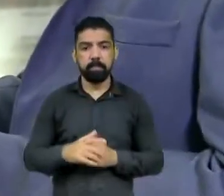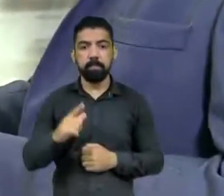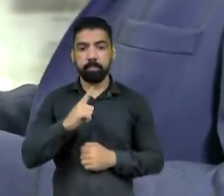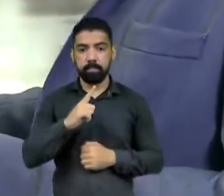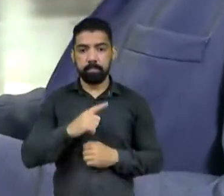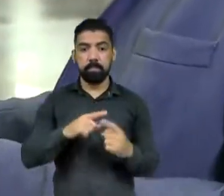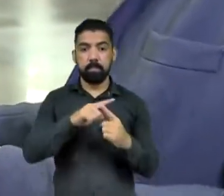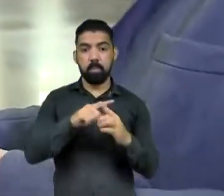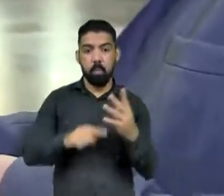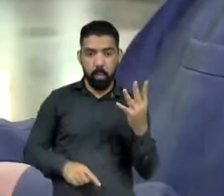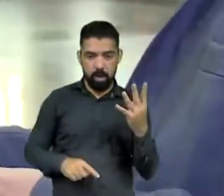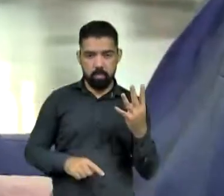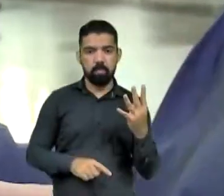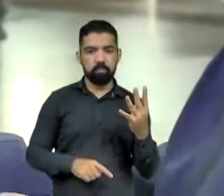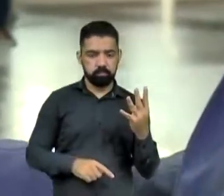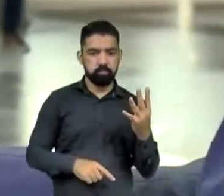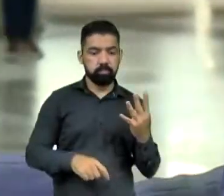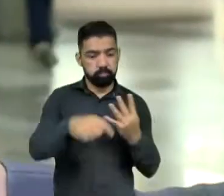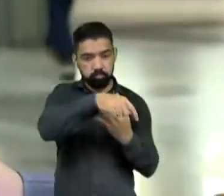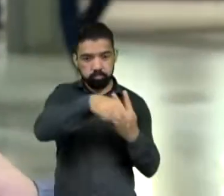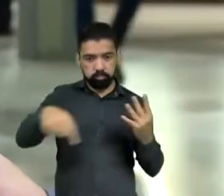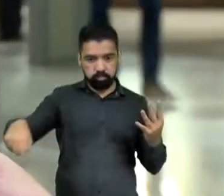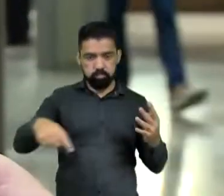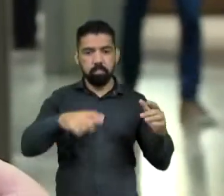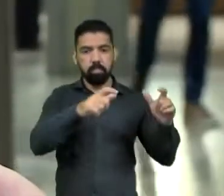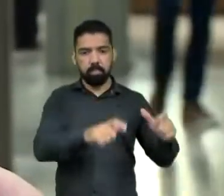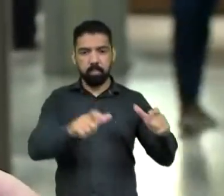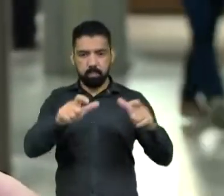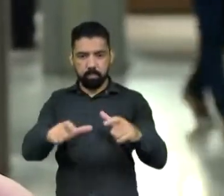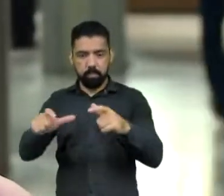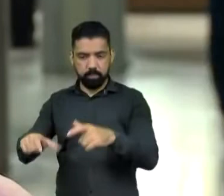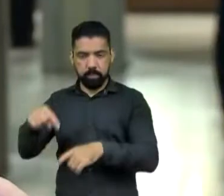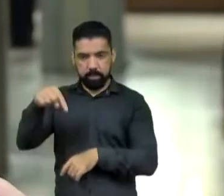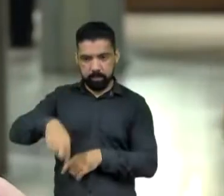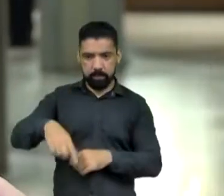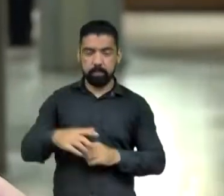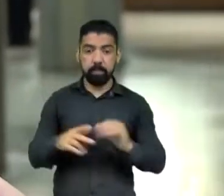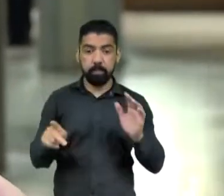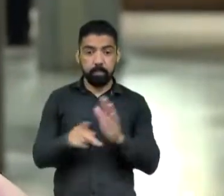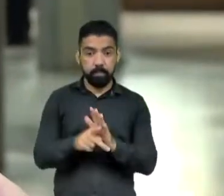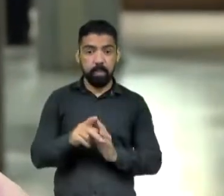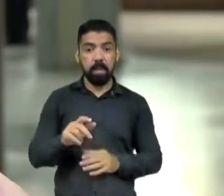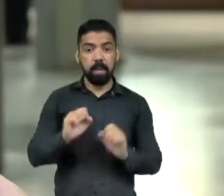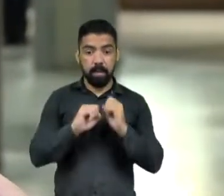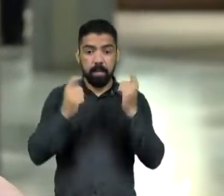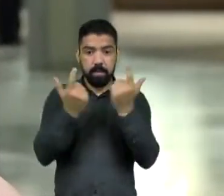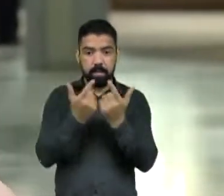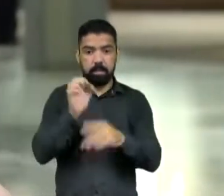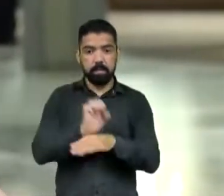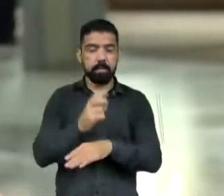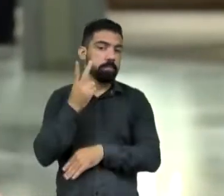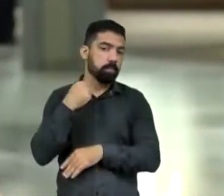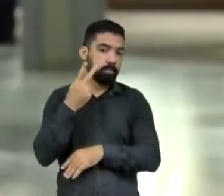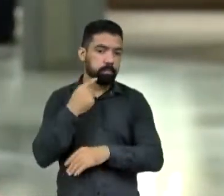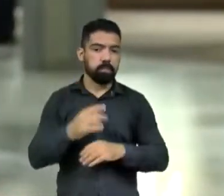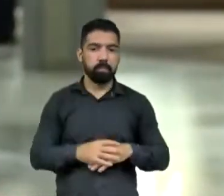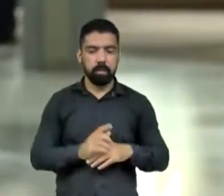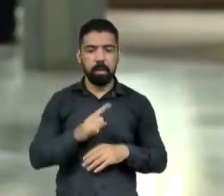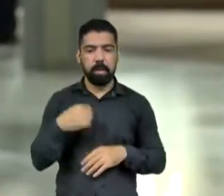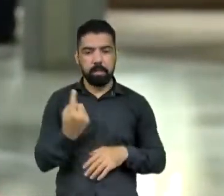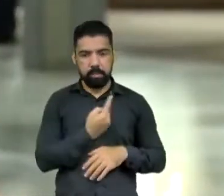pontos de recebimento nas nossas 4 sedes da Assembleia Legislativa do Estado do Ceará. Nós vamos também,